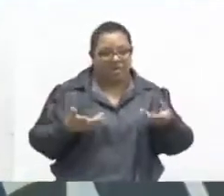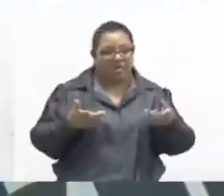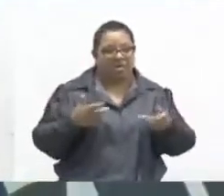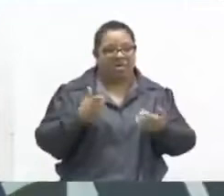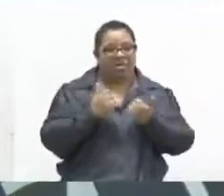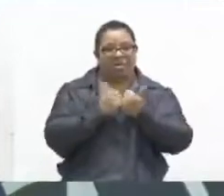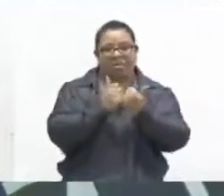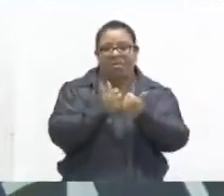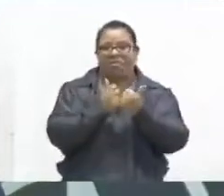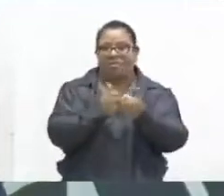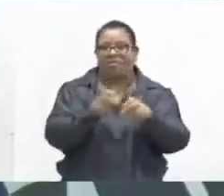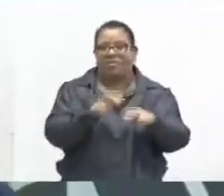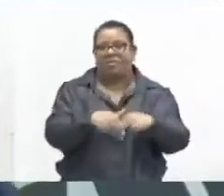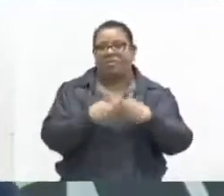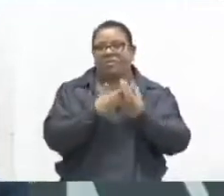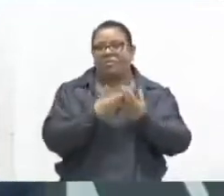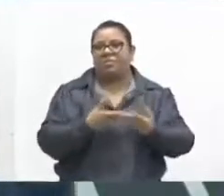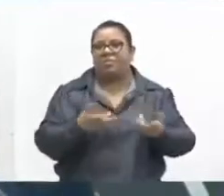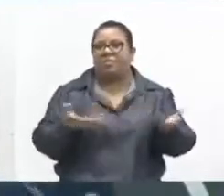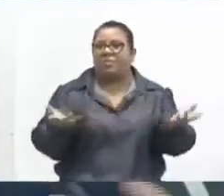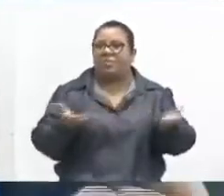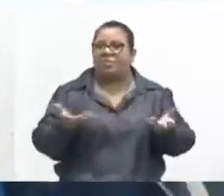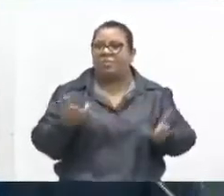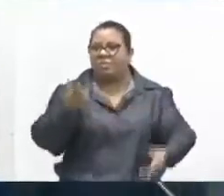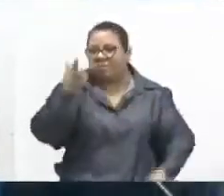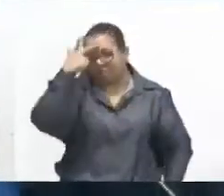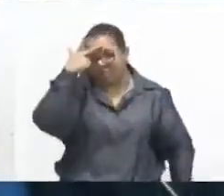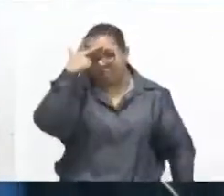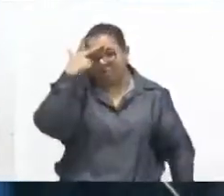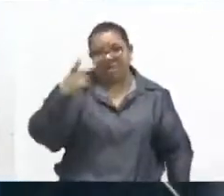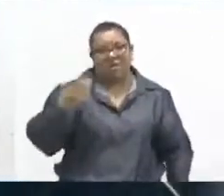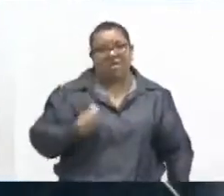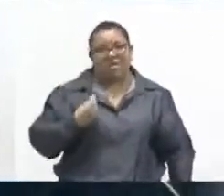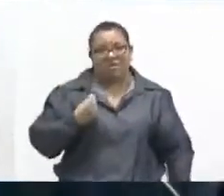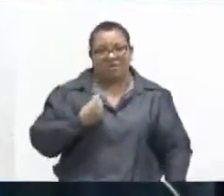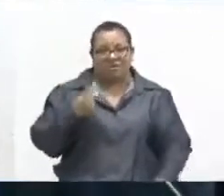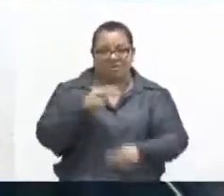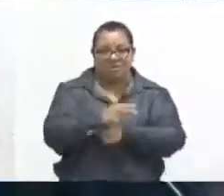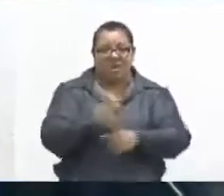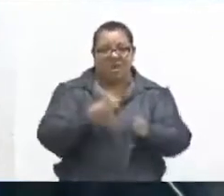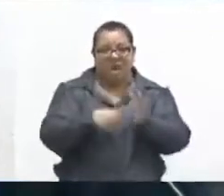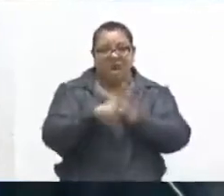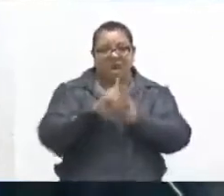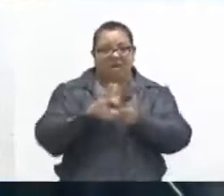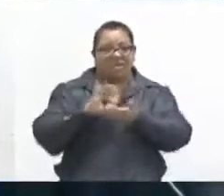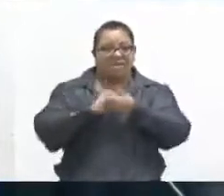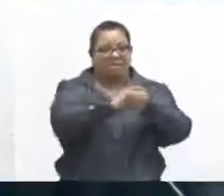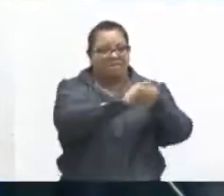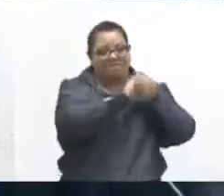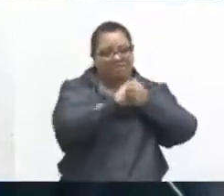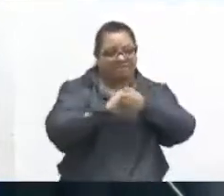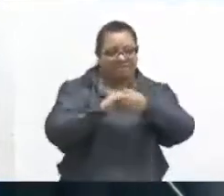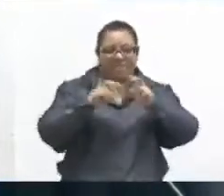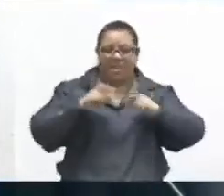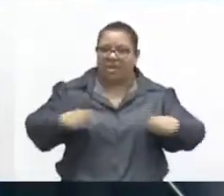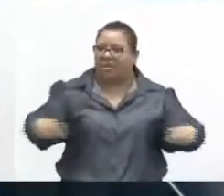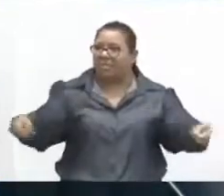contribuição, inclusive aqui dos membros da audiência. Antes eu queria saudar toda a mesa